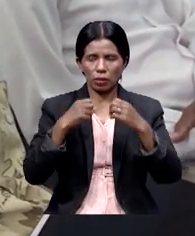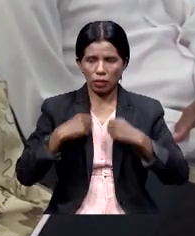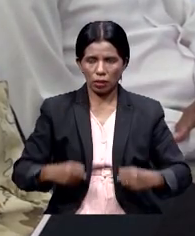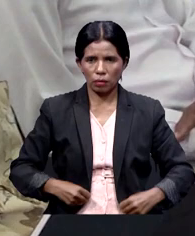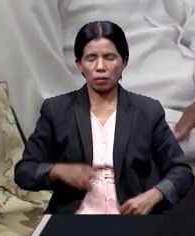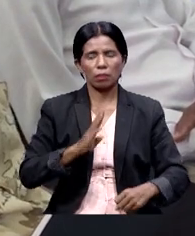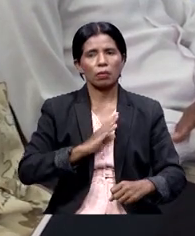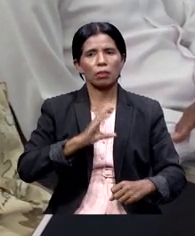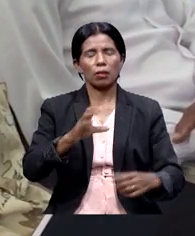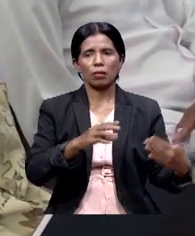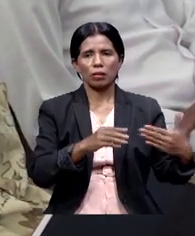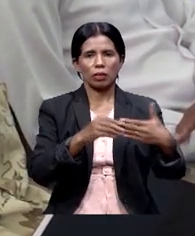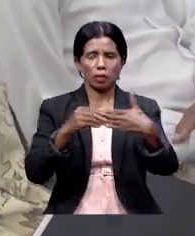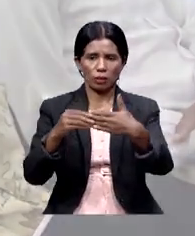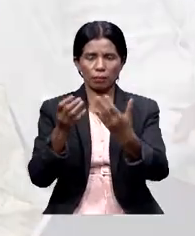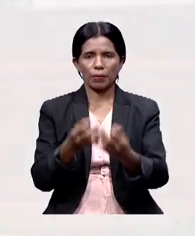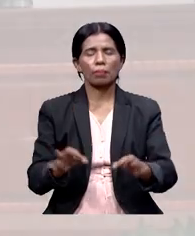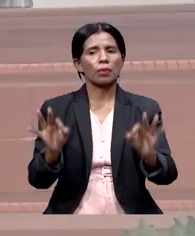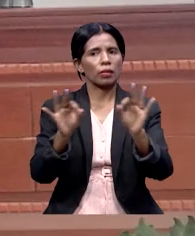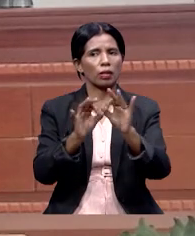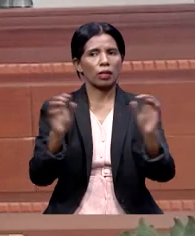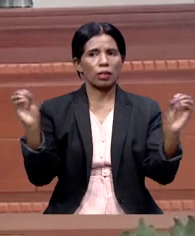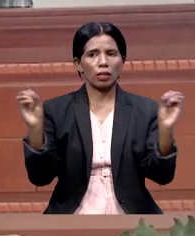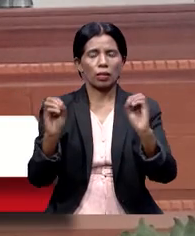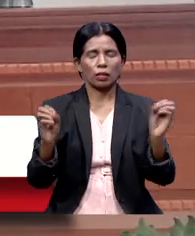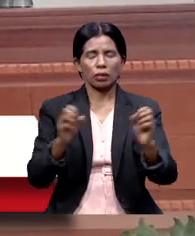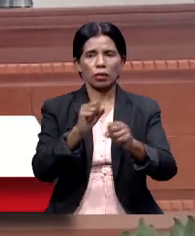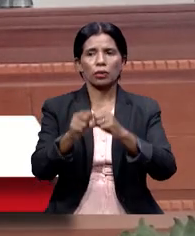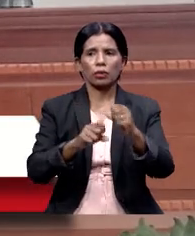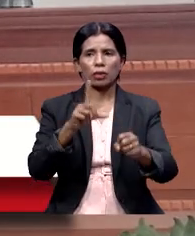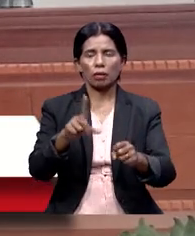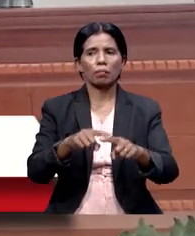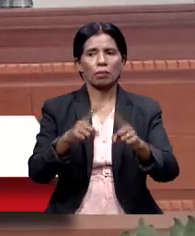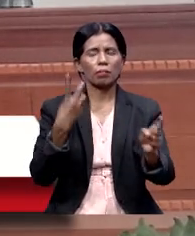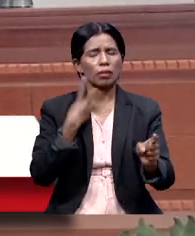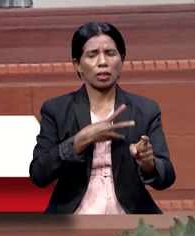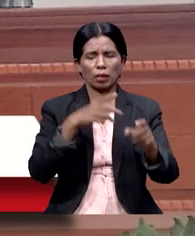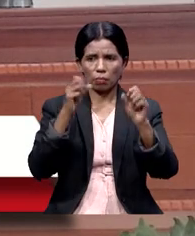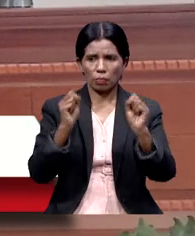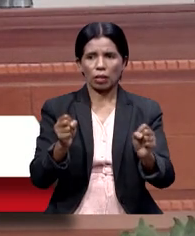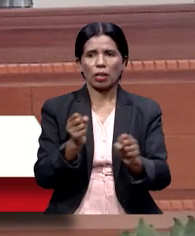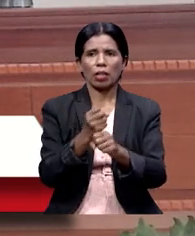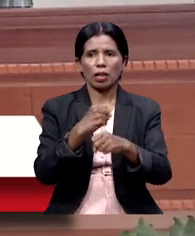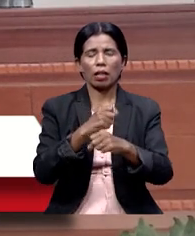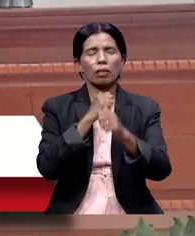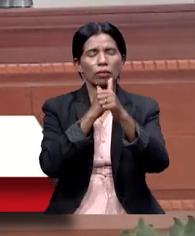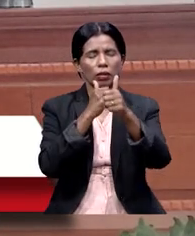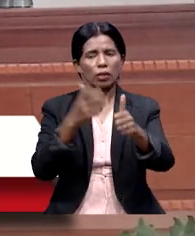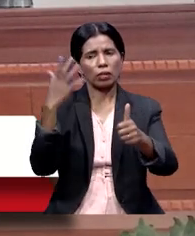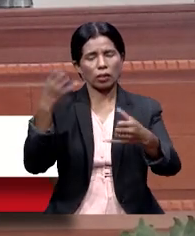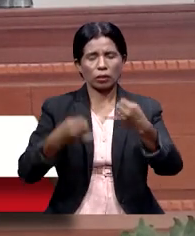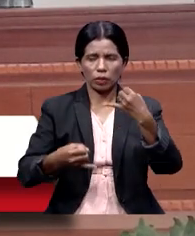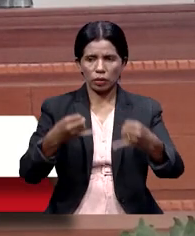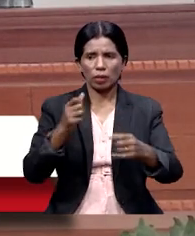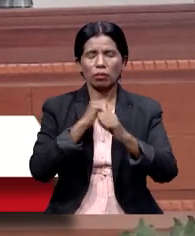organiza. Importante, lá hoje de assuntos sociais. Me vê e também lhe falo, mas advocacia e justiça, advocacia